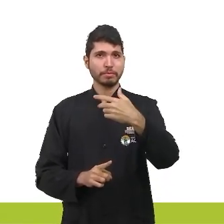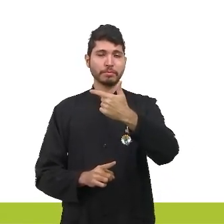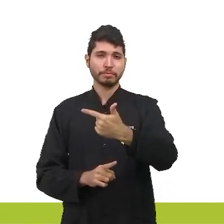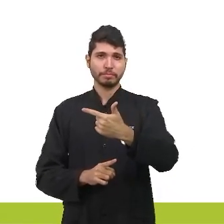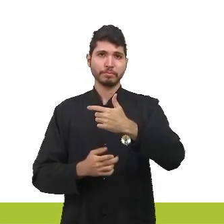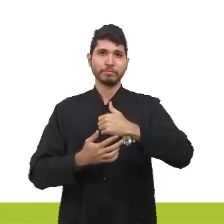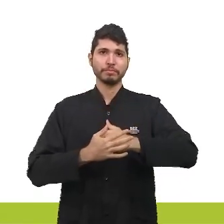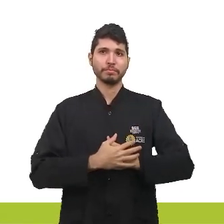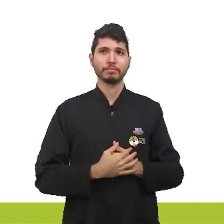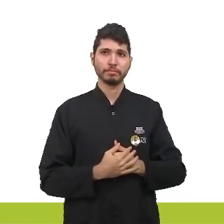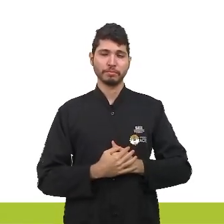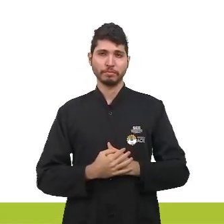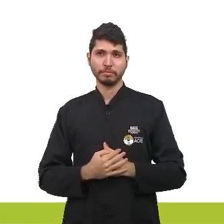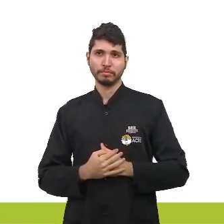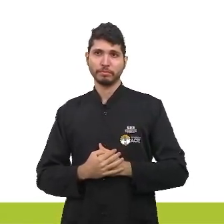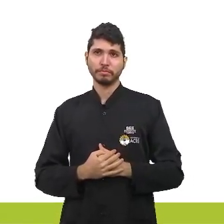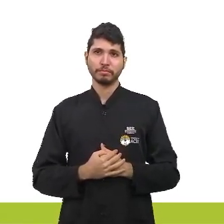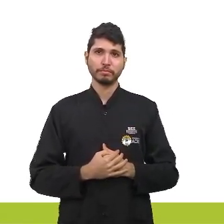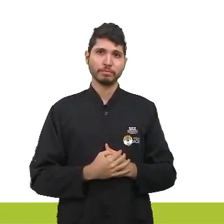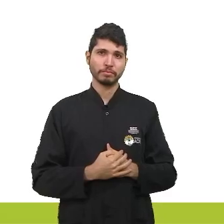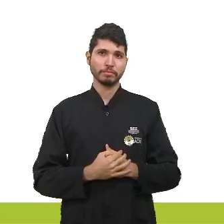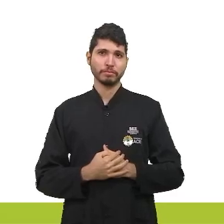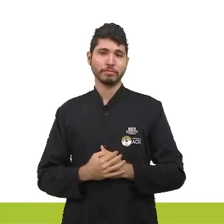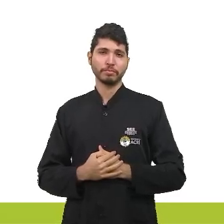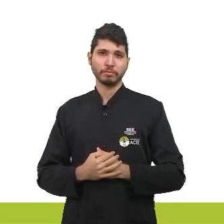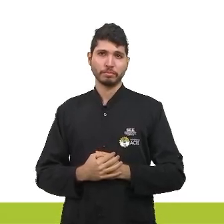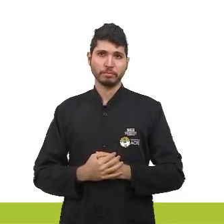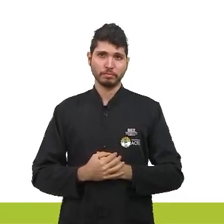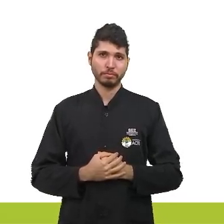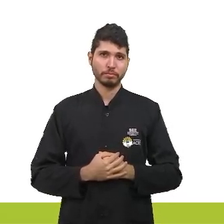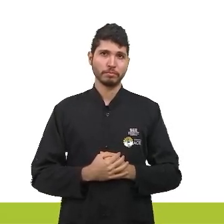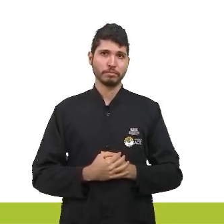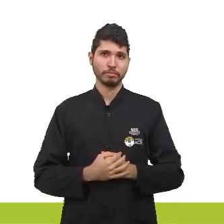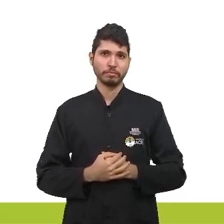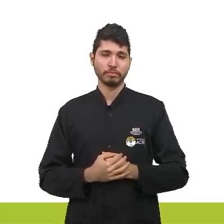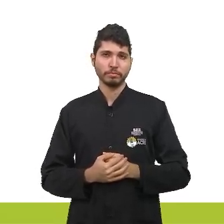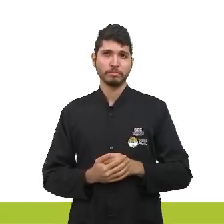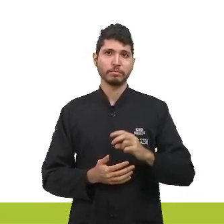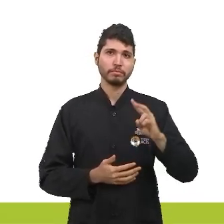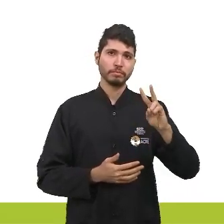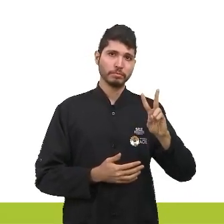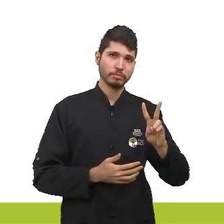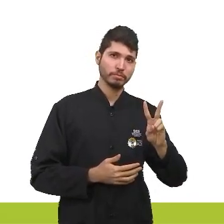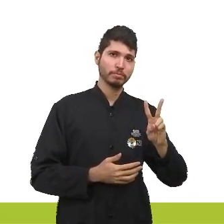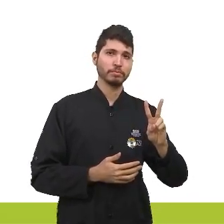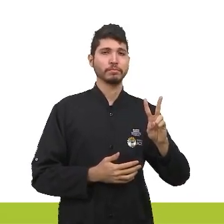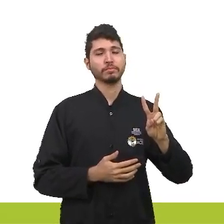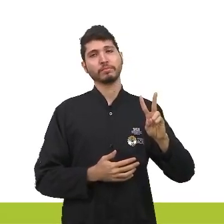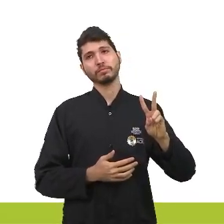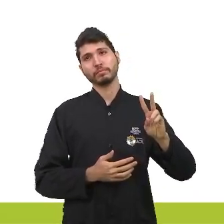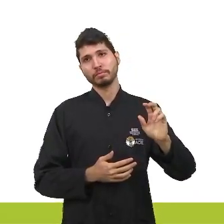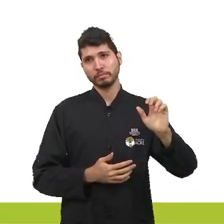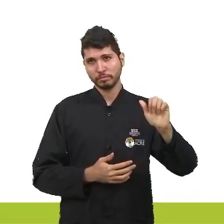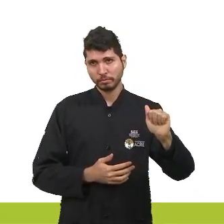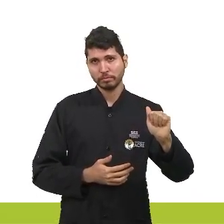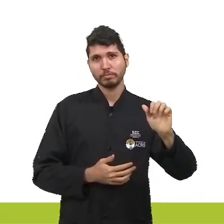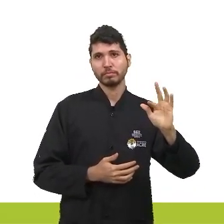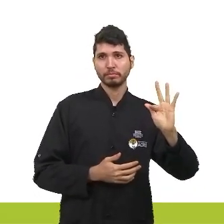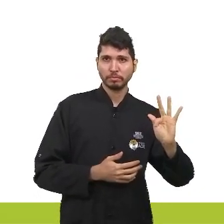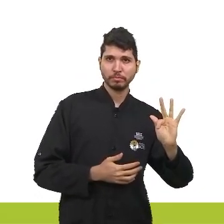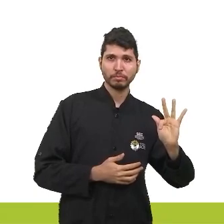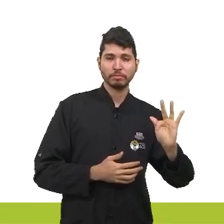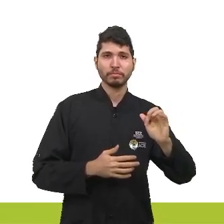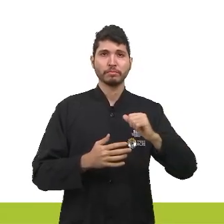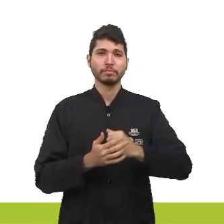Eu vou contar separadamente o número de vértices, o número de arestas e depois o número de faces e fazer